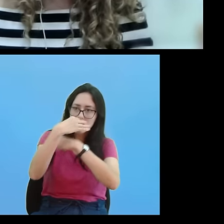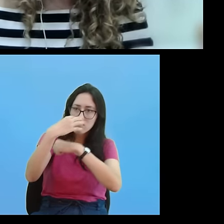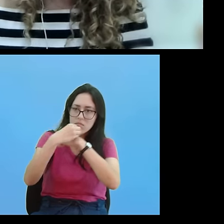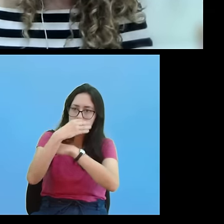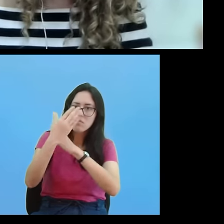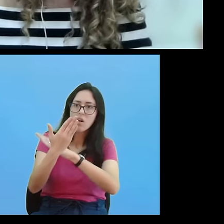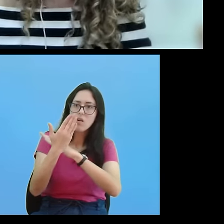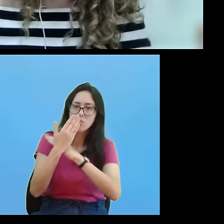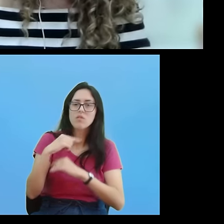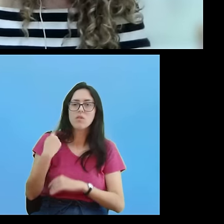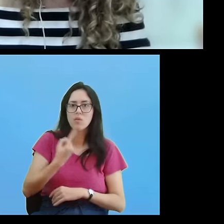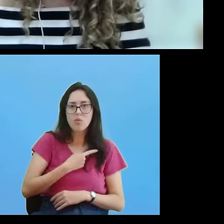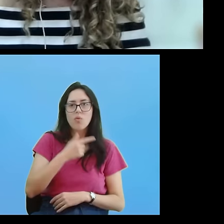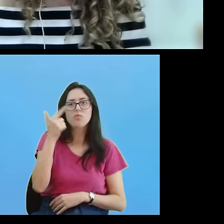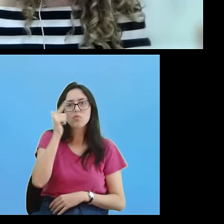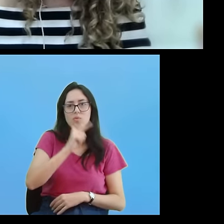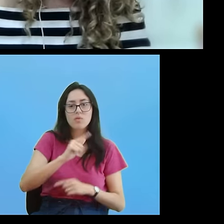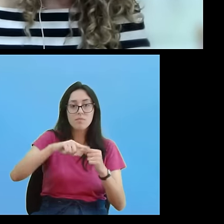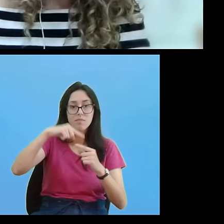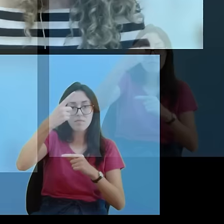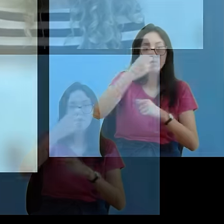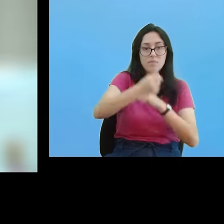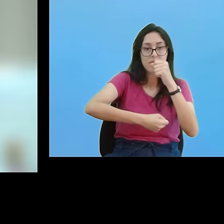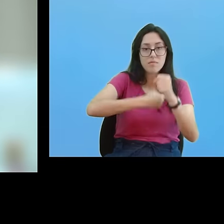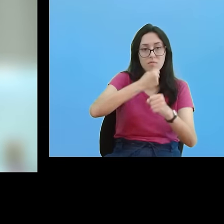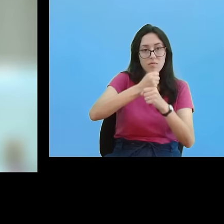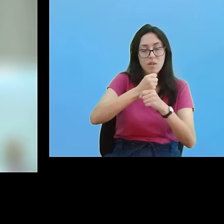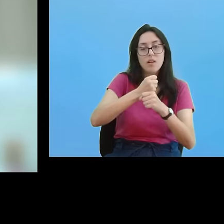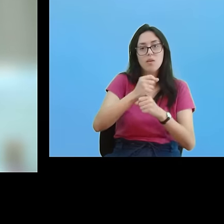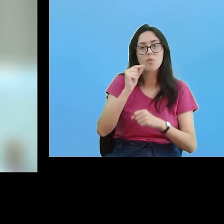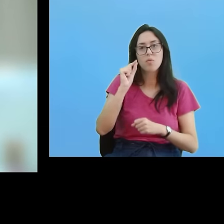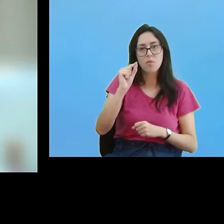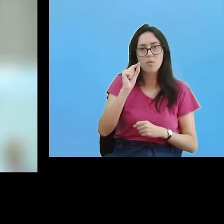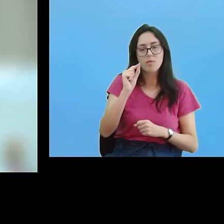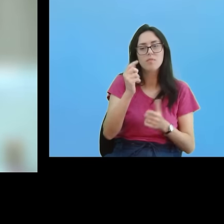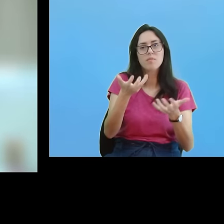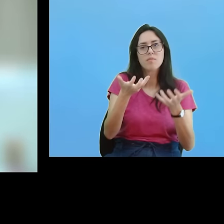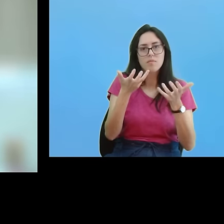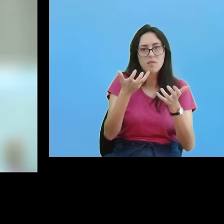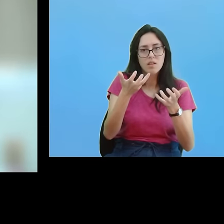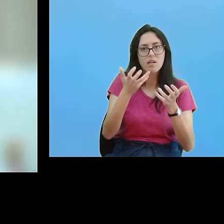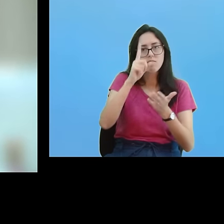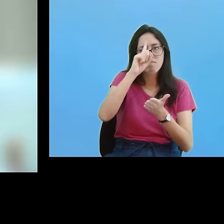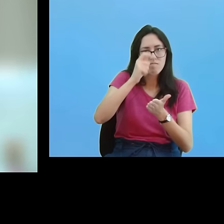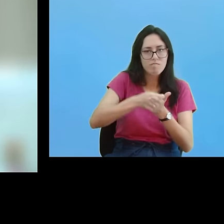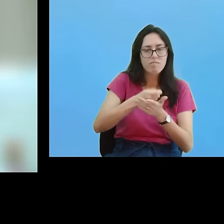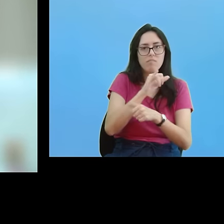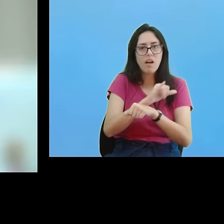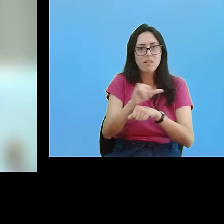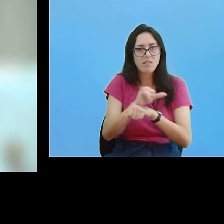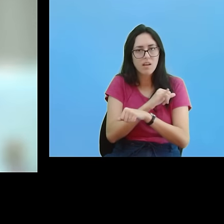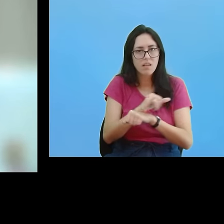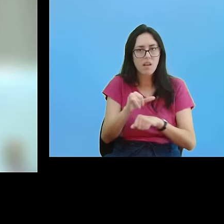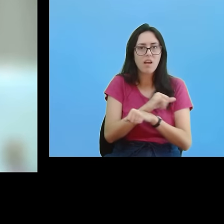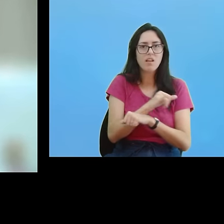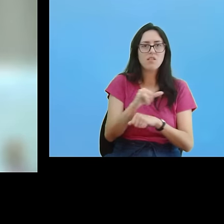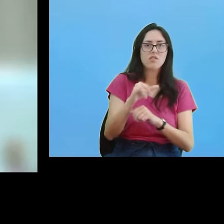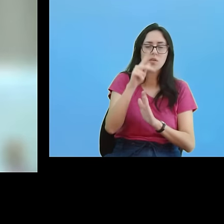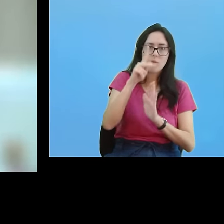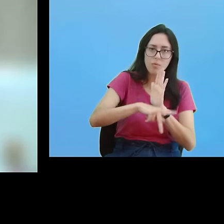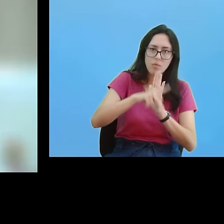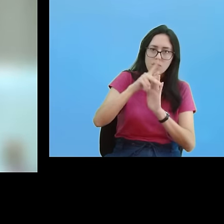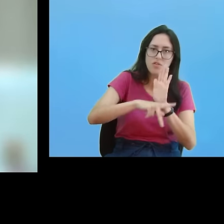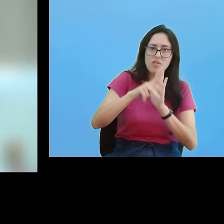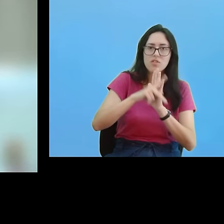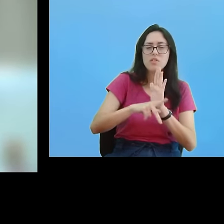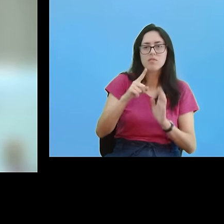consiga finalmente, para o próximo ano no máximo, estabelecer também algumas estratégias e alguns projetos que a gente possa